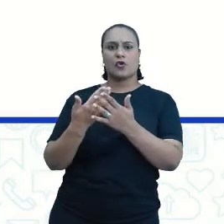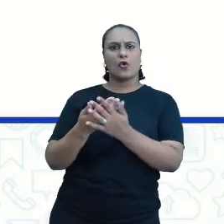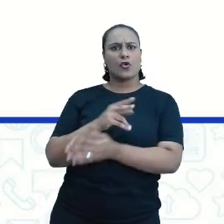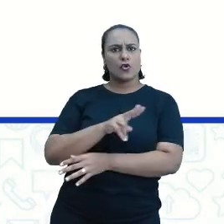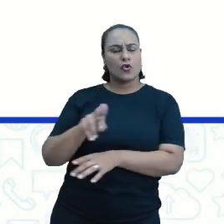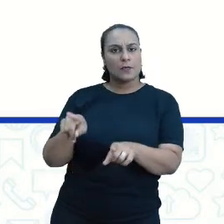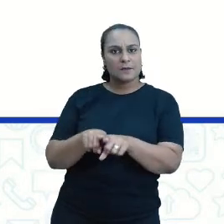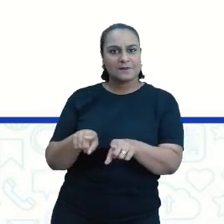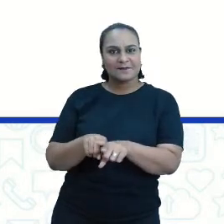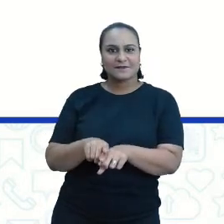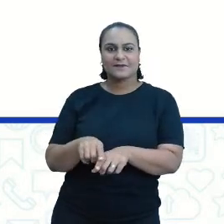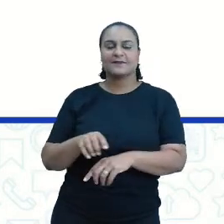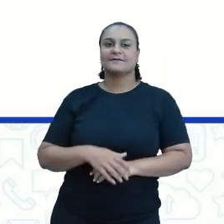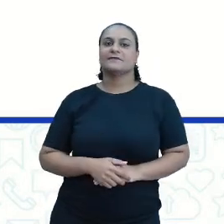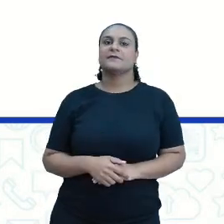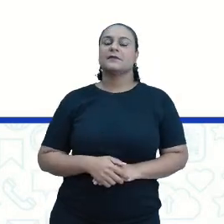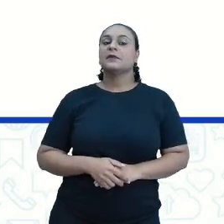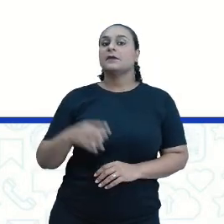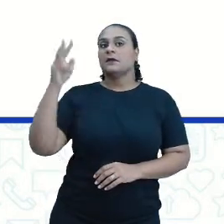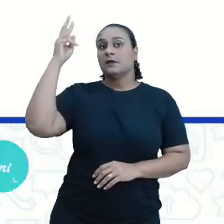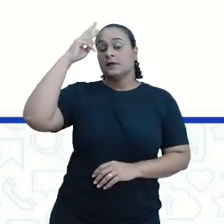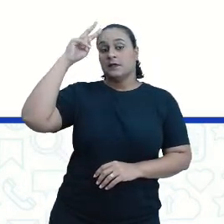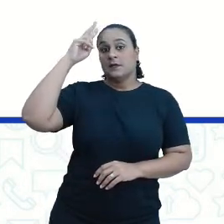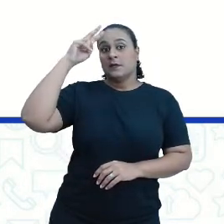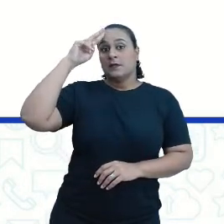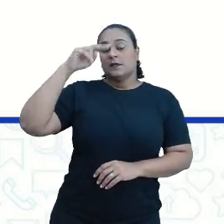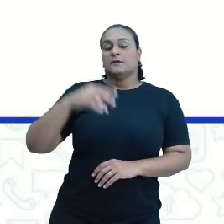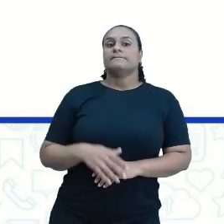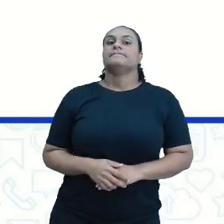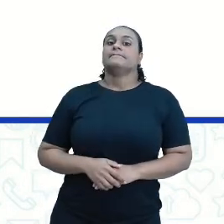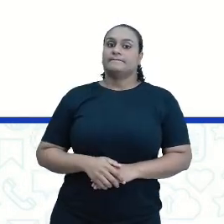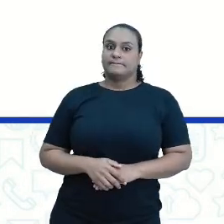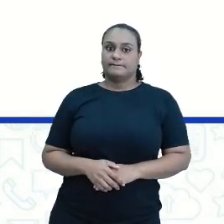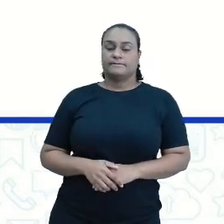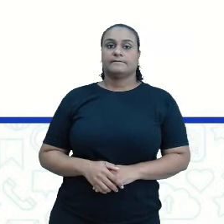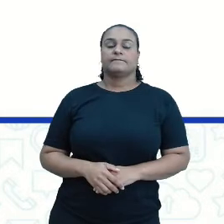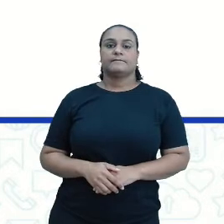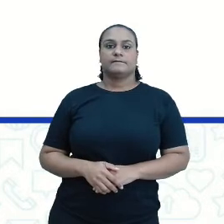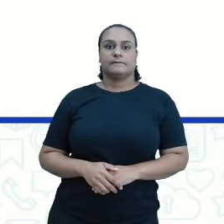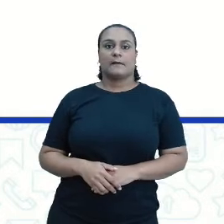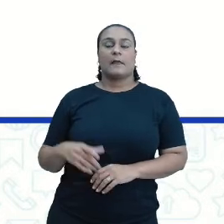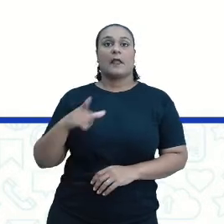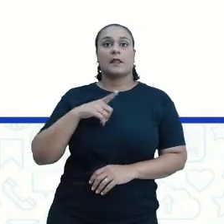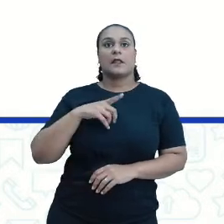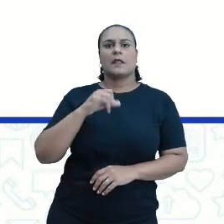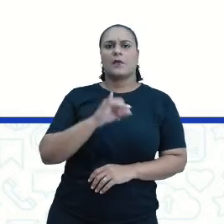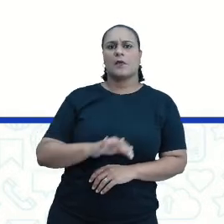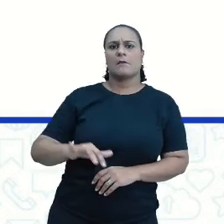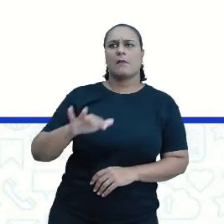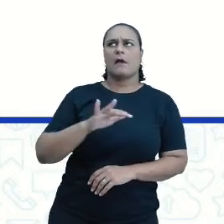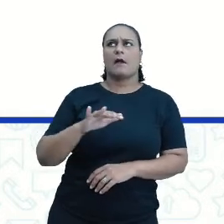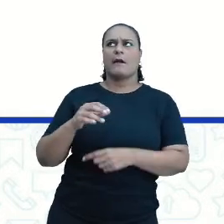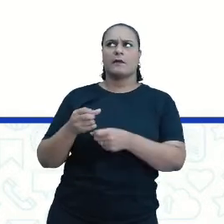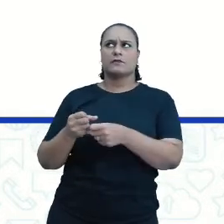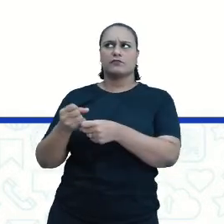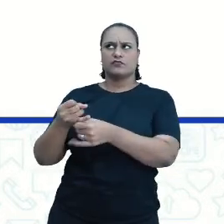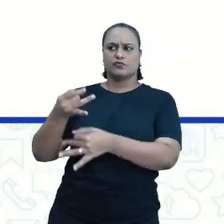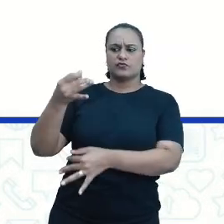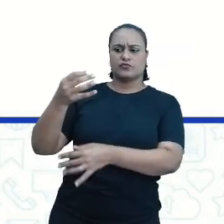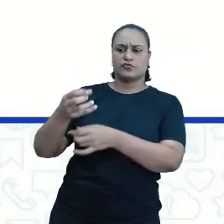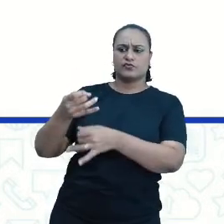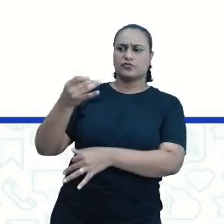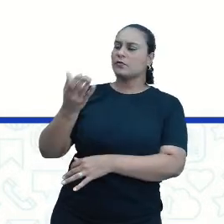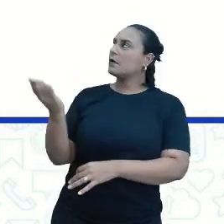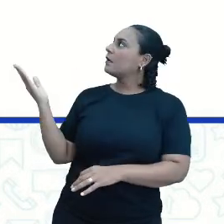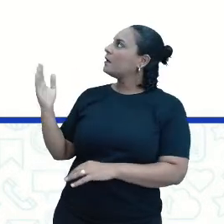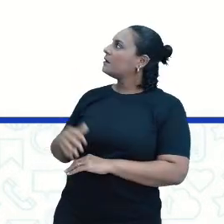aqui pra gente, tá bom? Então lembrando, né, ou seja, toda vez que tem ali a imagem de algum chat, alguma coisa, é mais ou menos